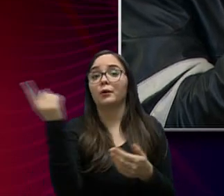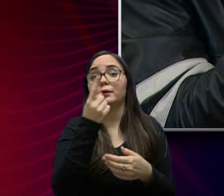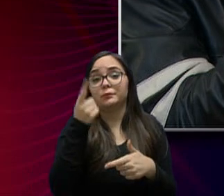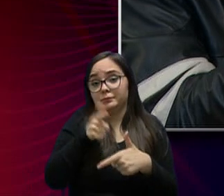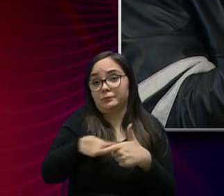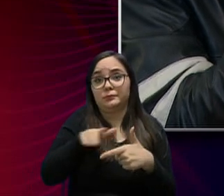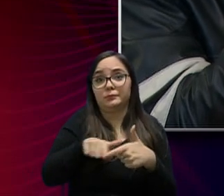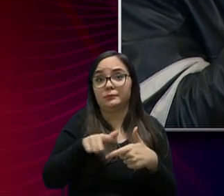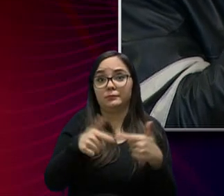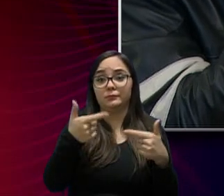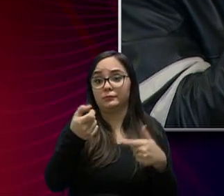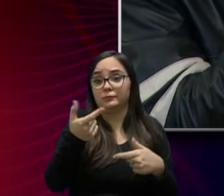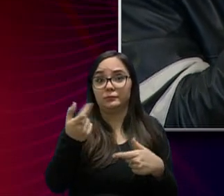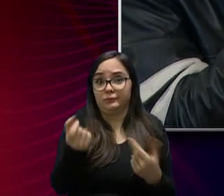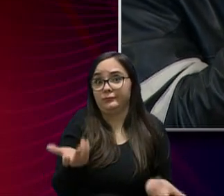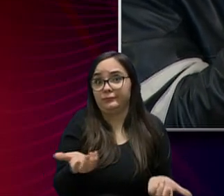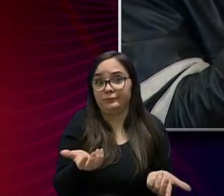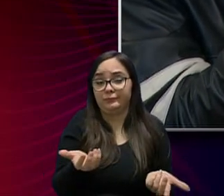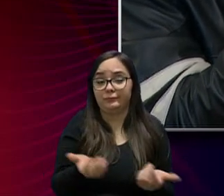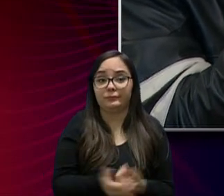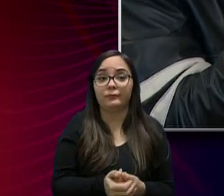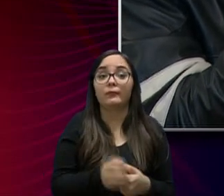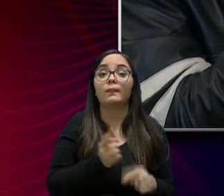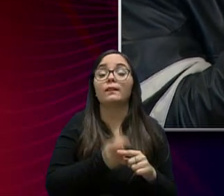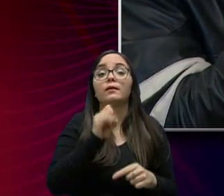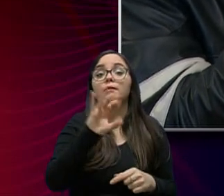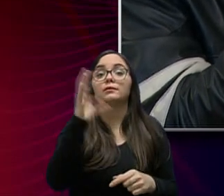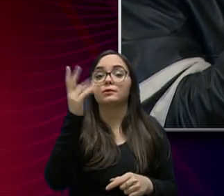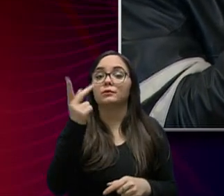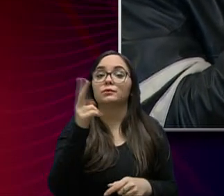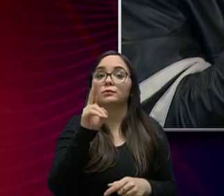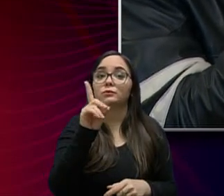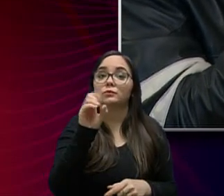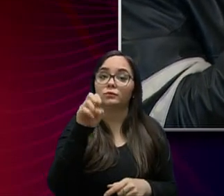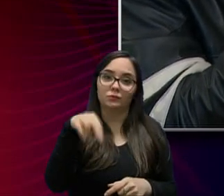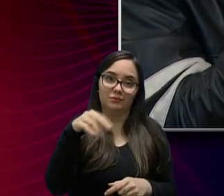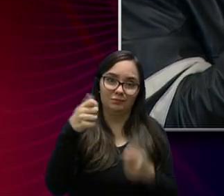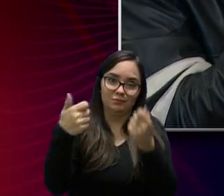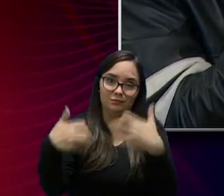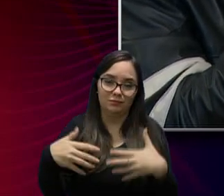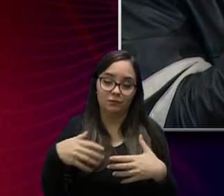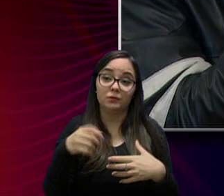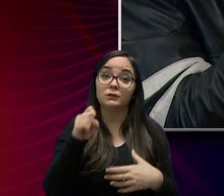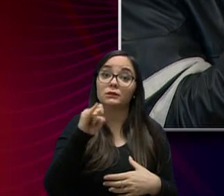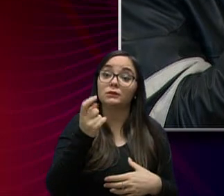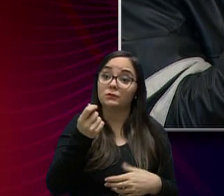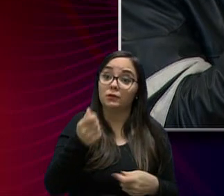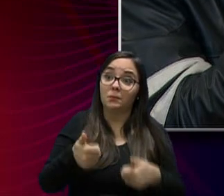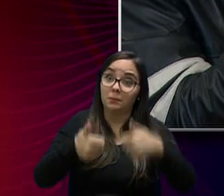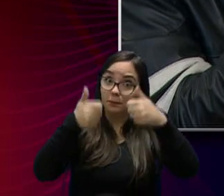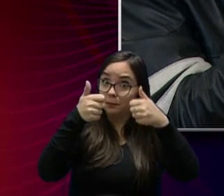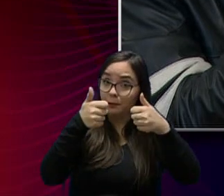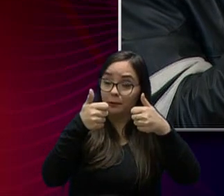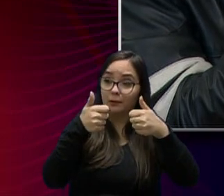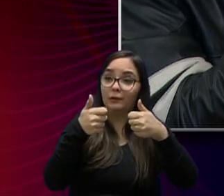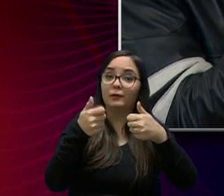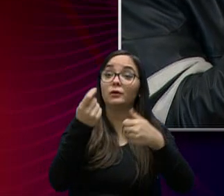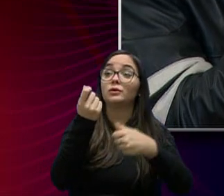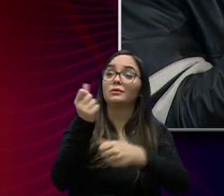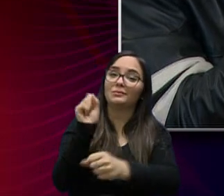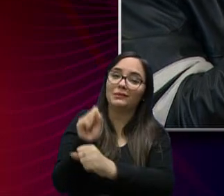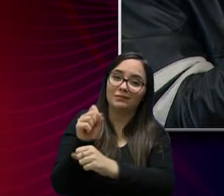para pior infelizmente não mas é porque se ocorreu que o outro só falou de melhorar a economia com esse dinheiro que tá parado represado